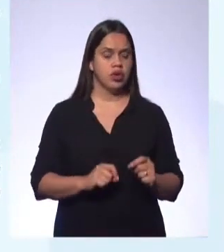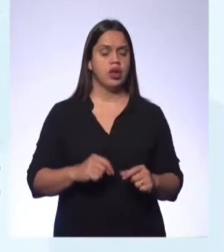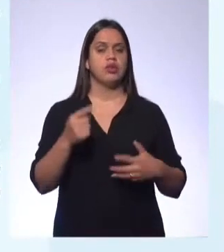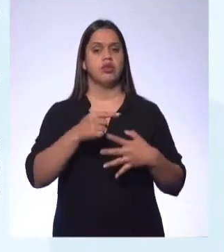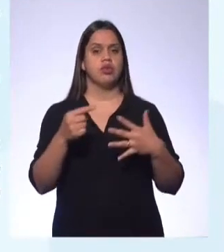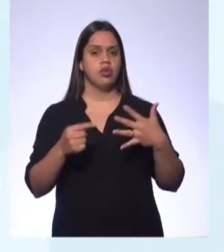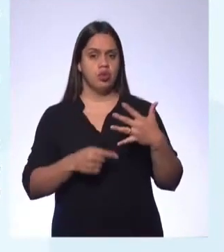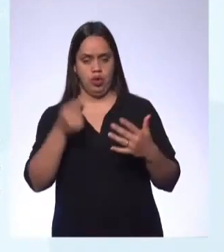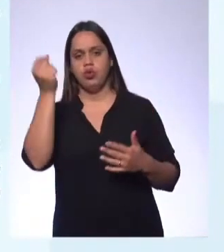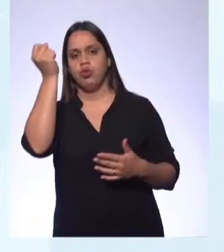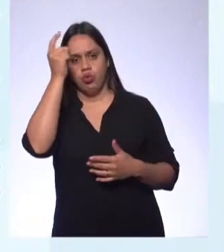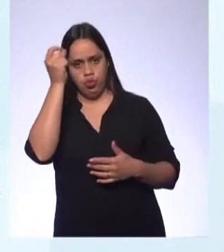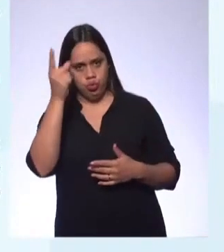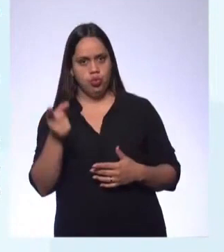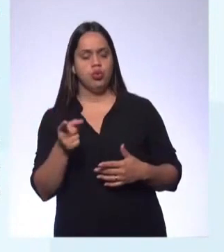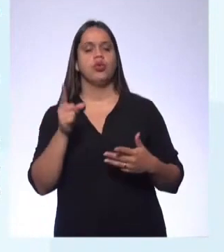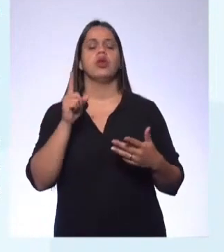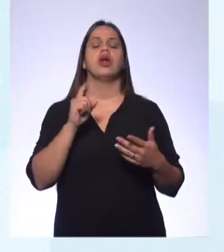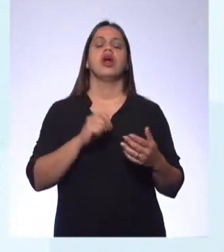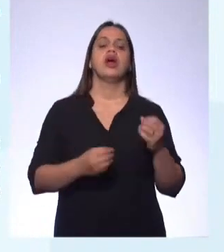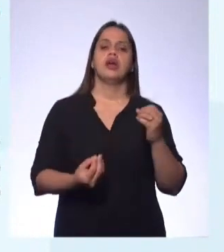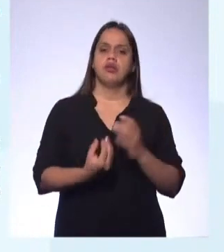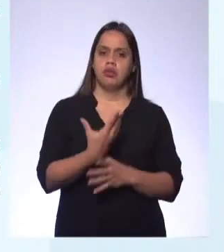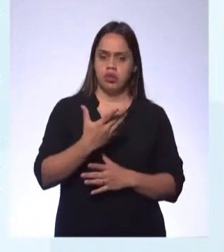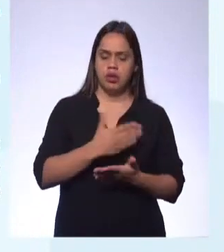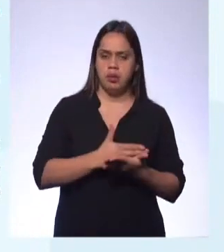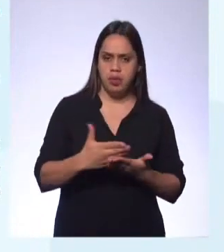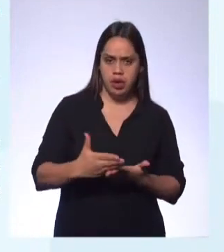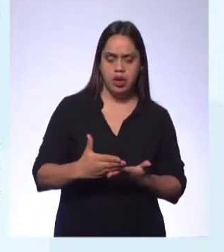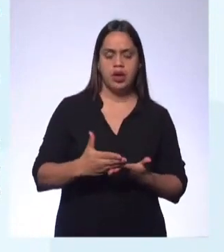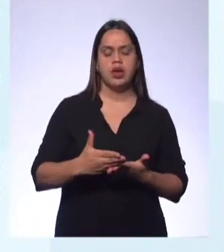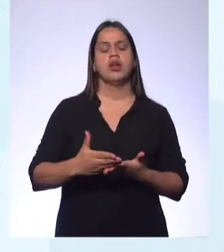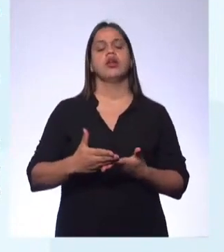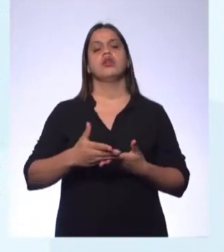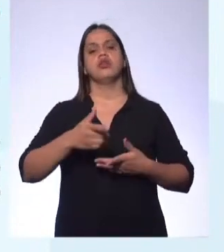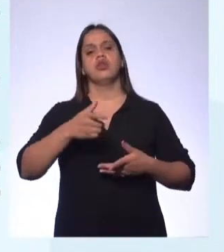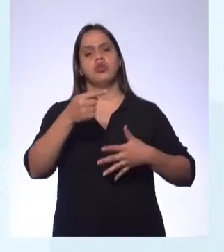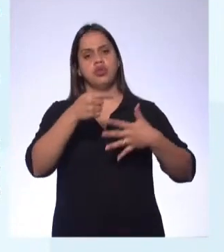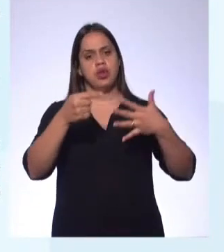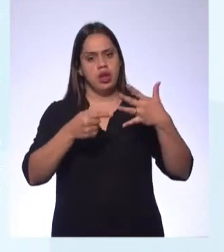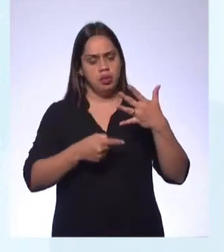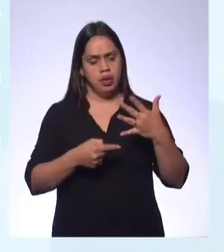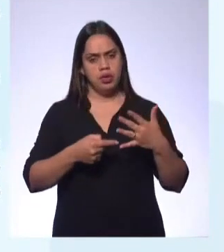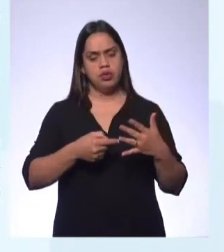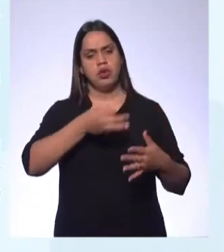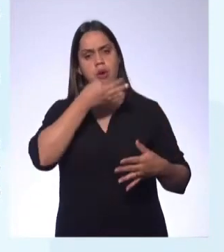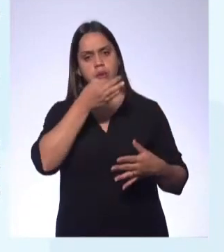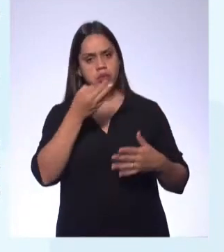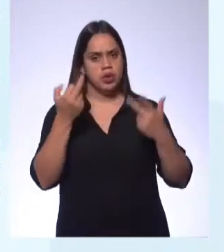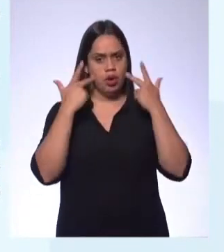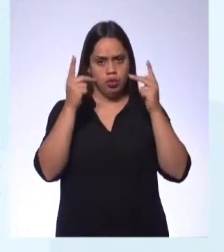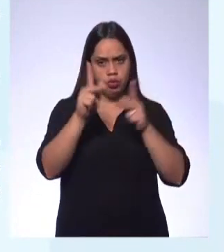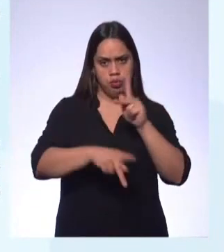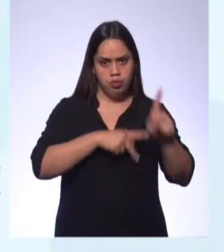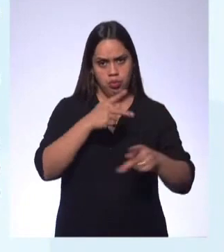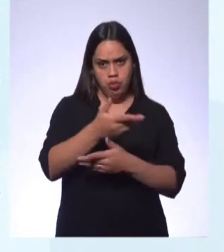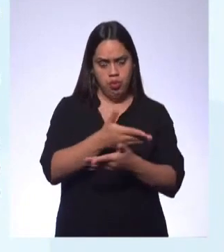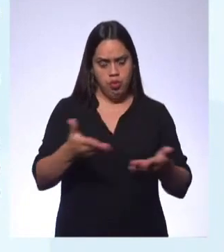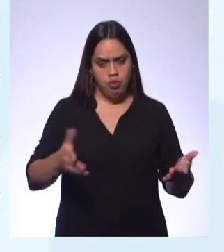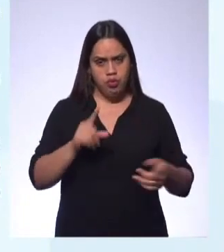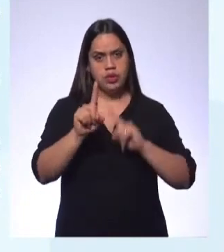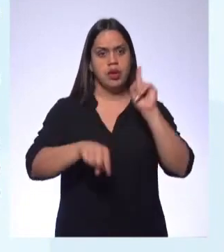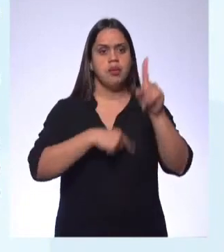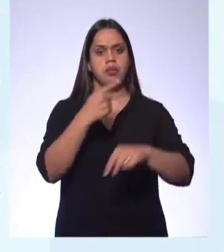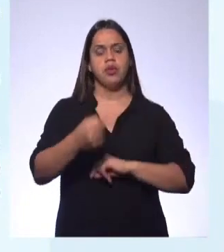elementos da cultura, ele parte dos elementos do senso comum, né? E ele, a partir desse pensamento do senso comum, ele